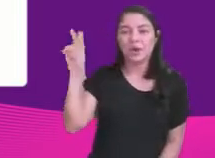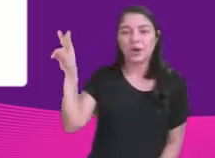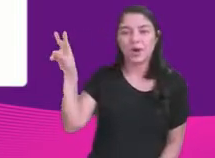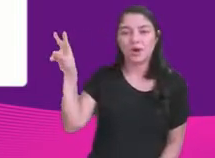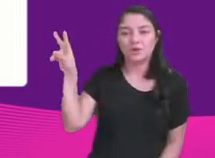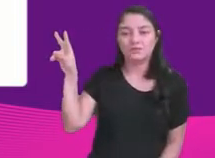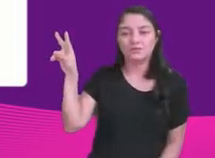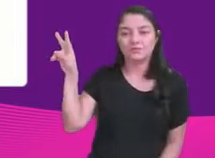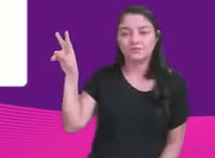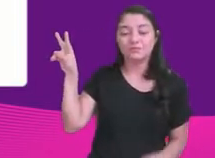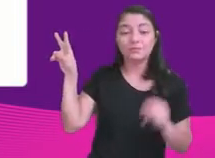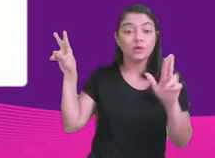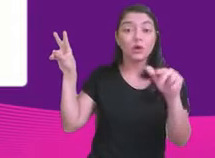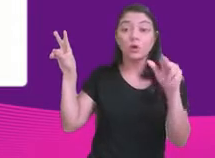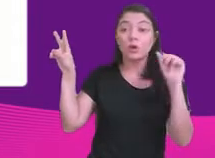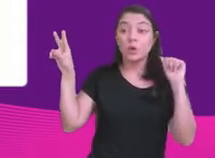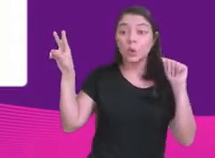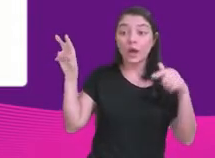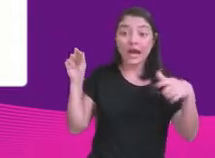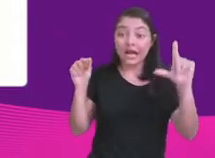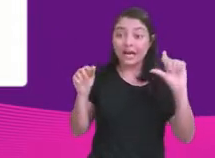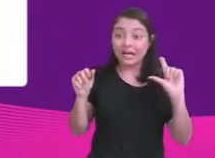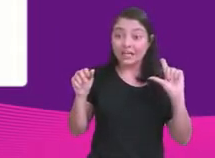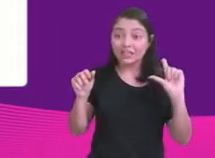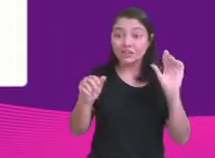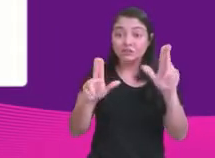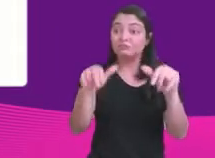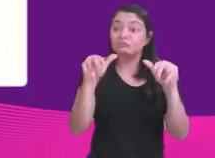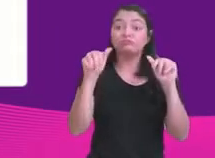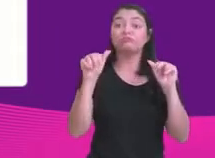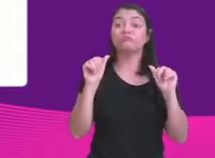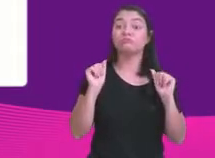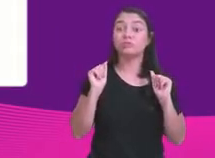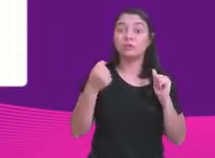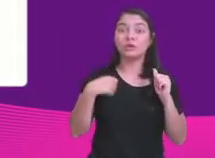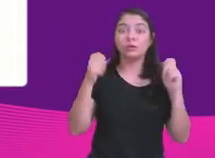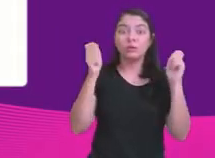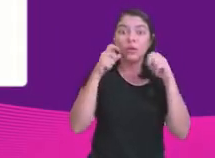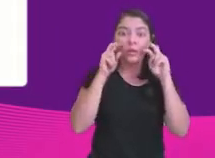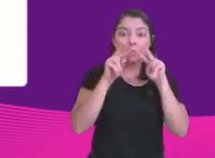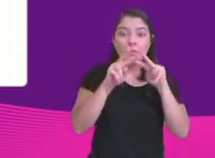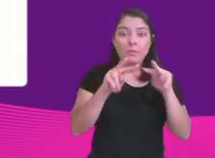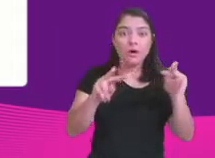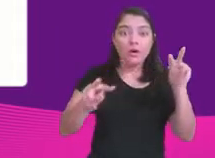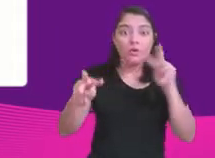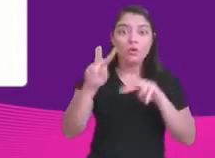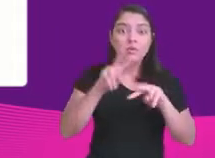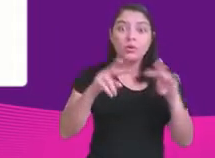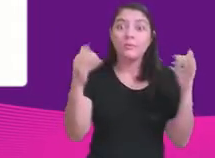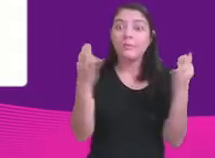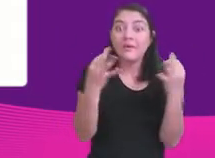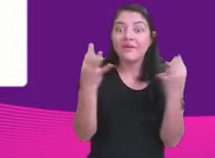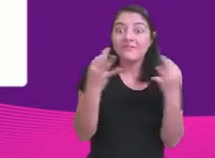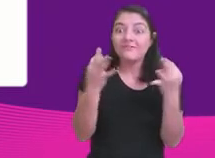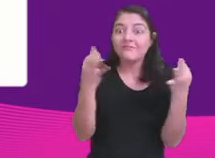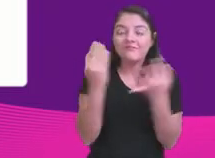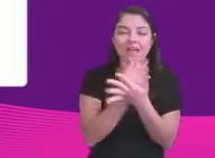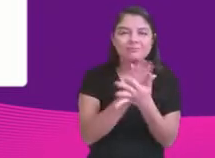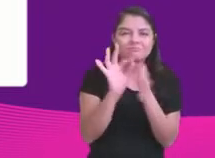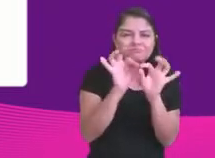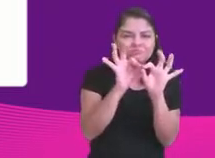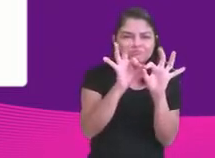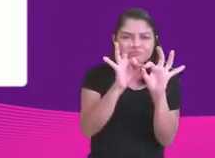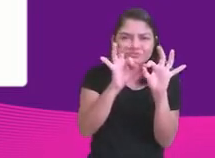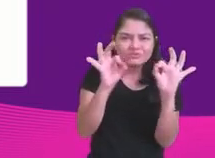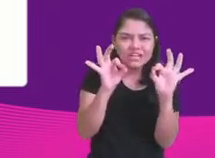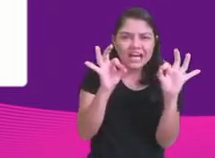conseguimos observar na cirurgia aberta. São imagens de definição de plano que ela é exatamente milimétrica. E você